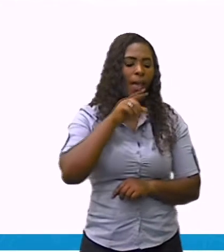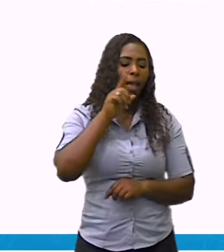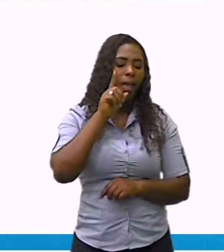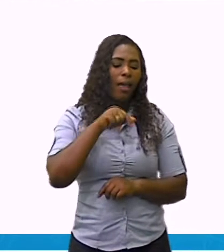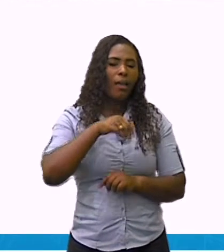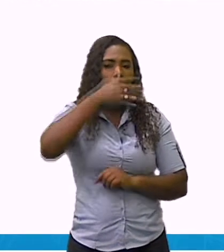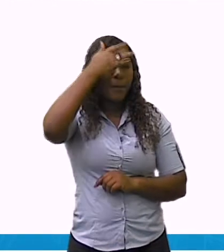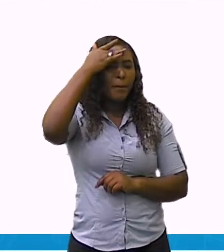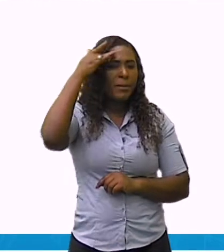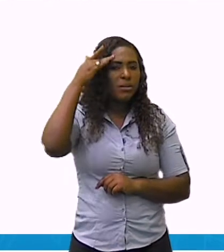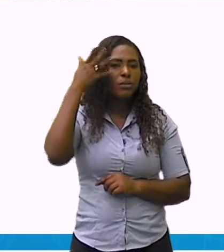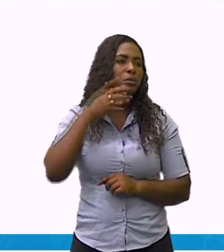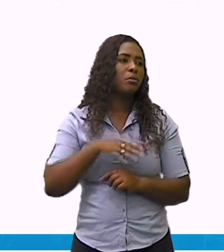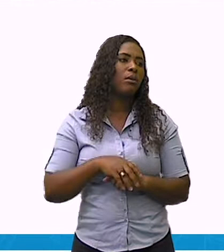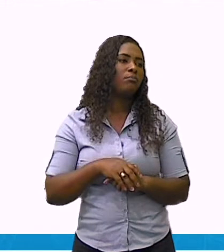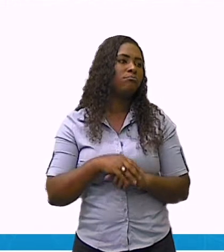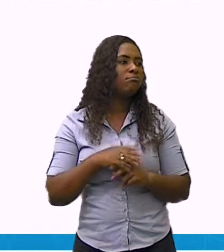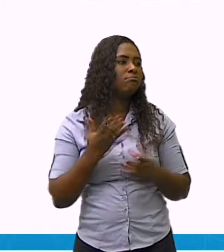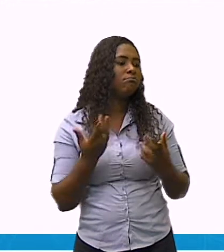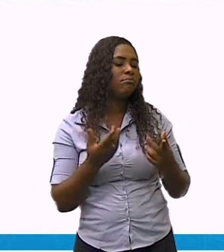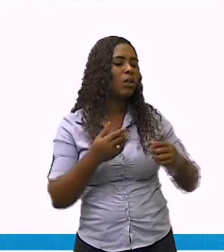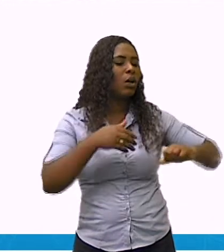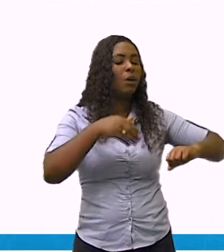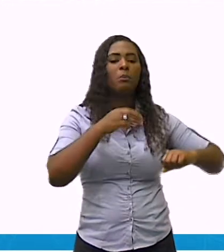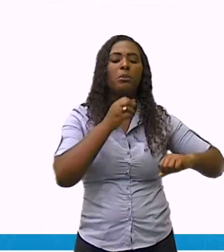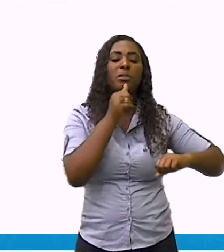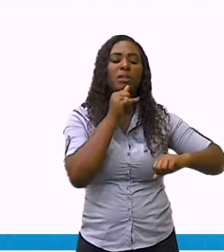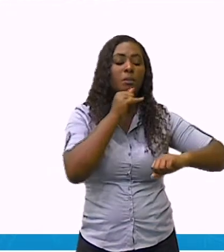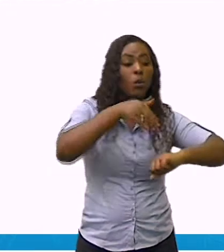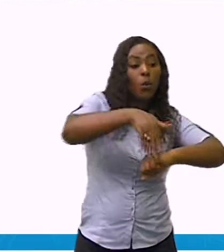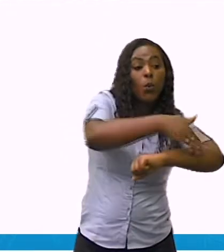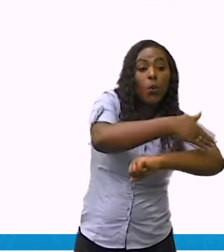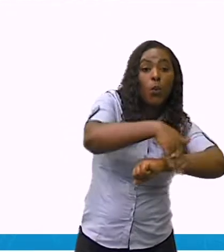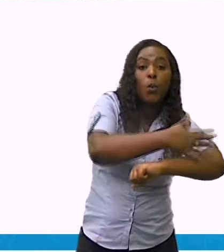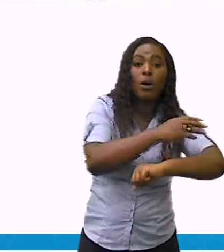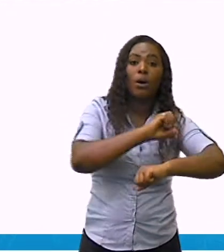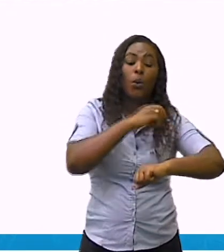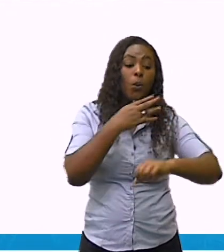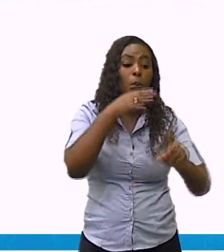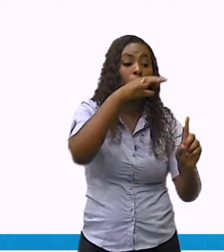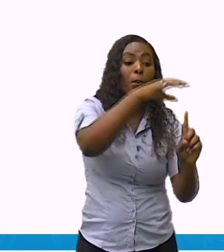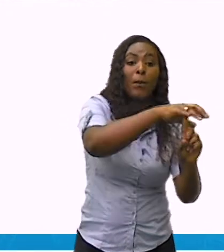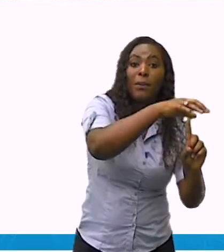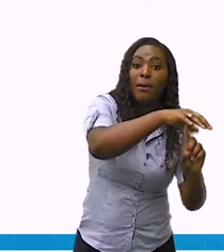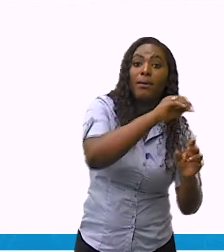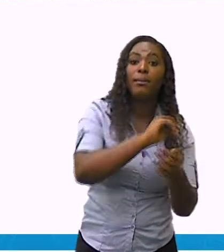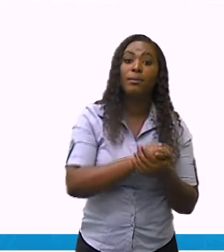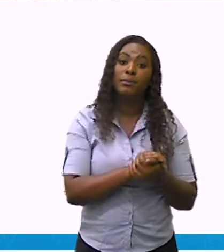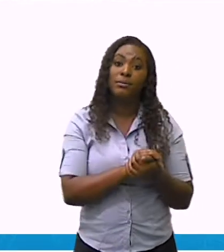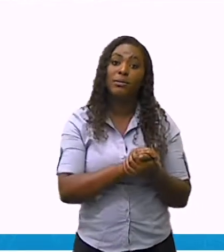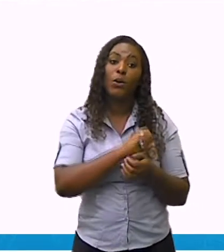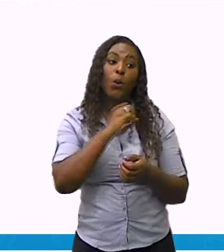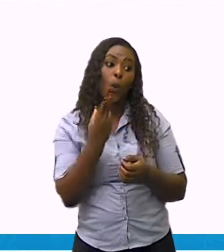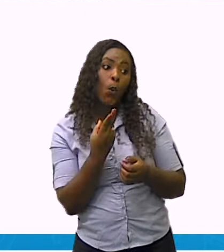uso comum. Por exemplo, a rua ou a praça que eu apresentei anteriormente, ou mesmo os parques.